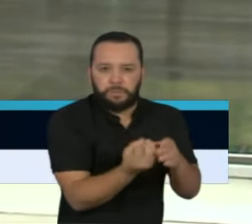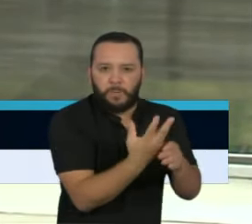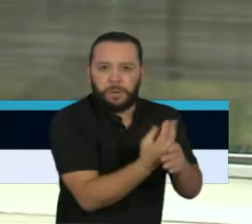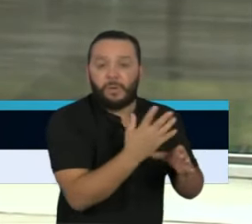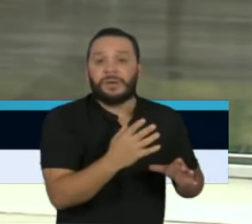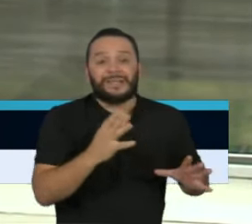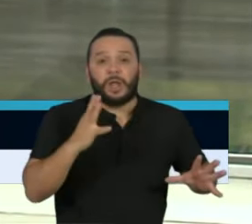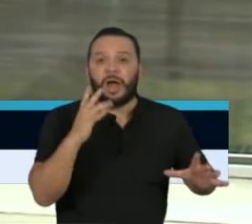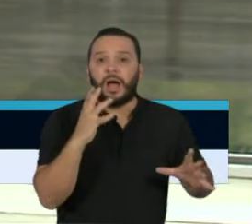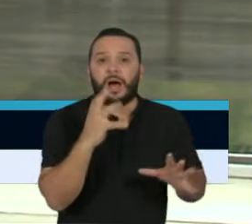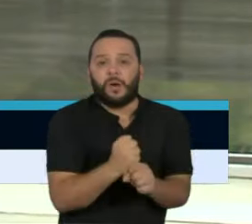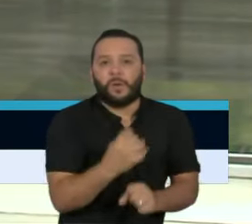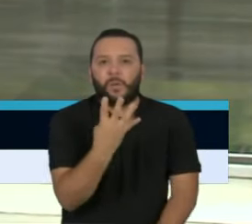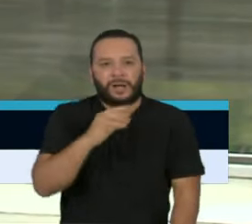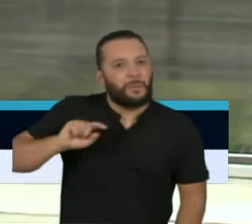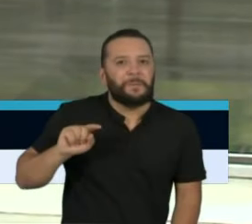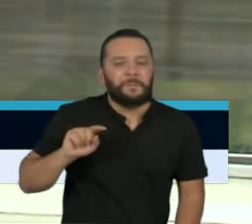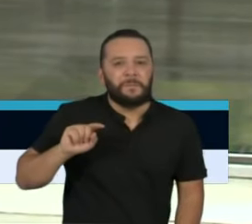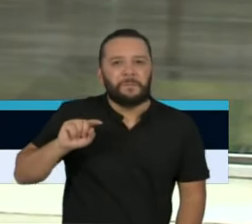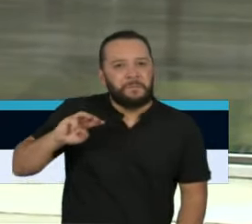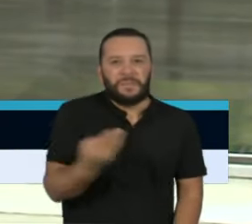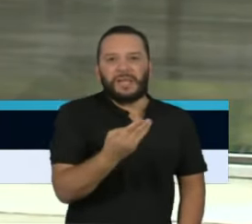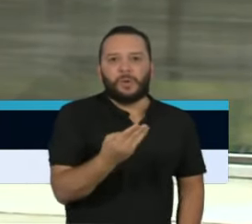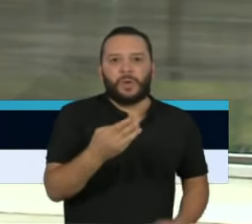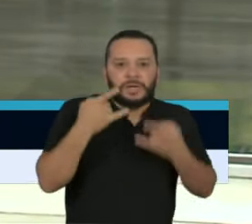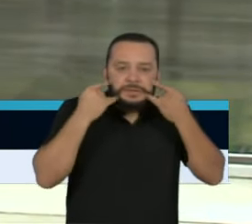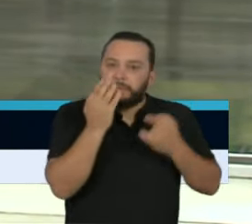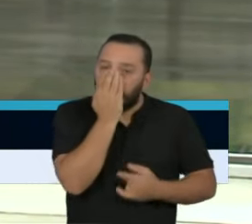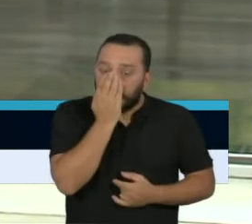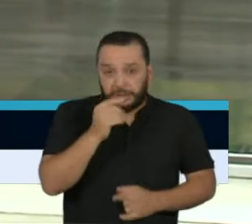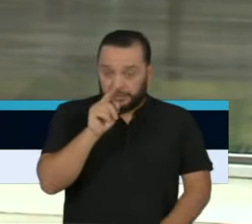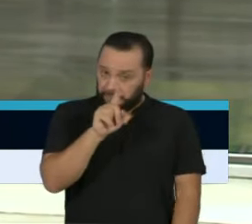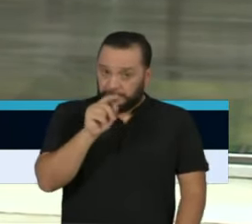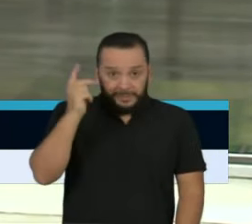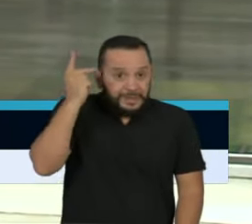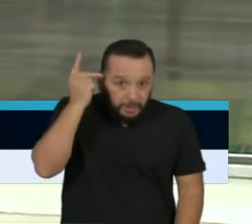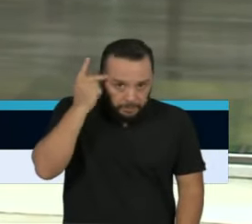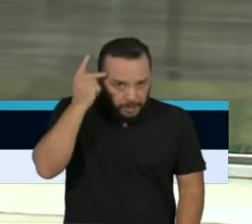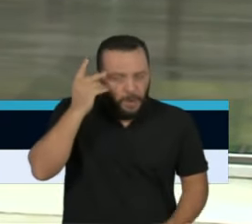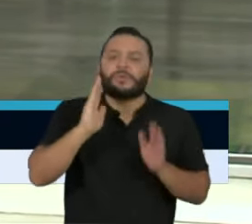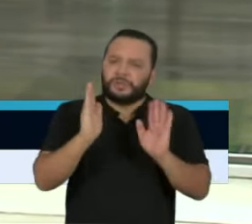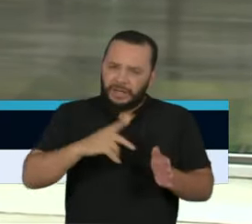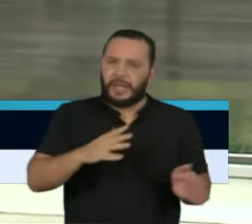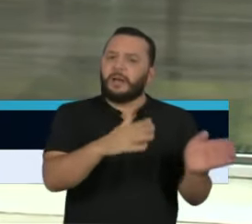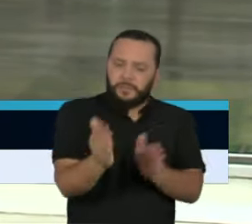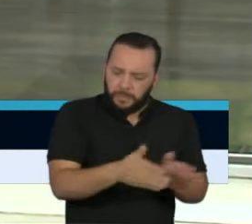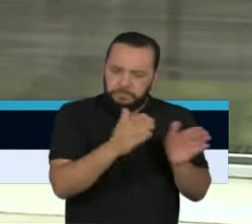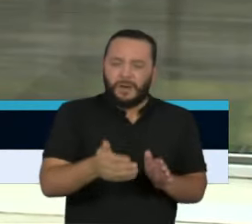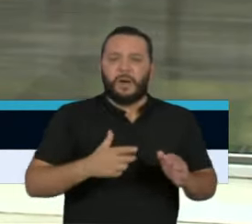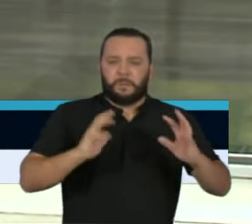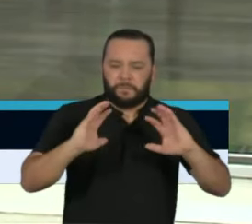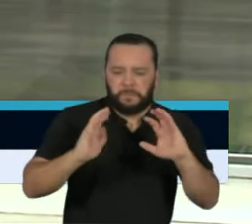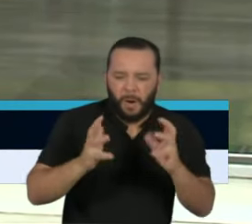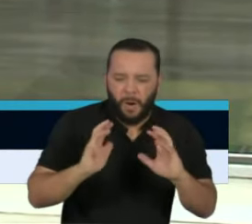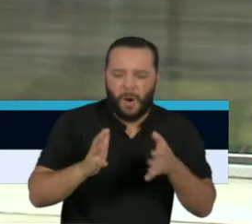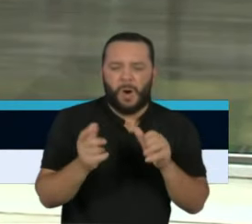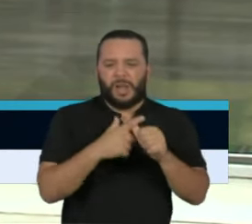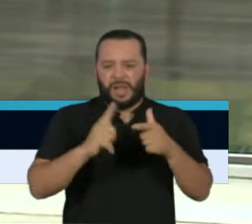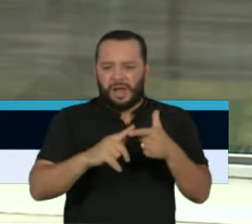unidades. O sistema prisional de São Paulo já produz há muitos anos confecção desde bolas esportivas